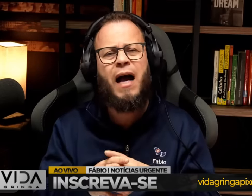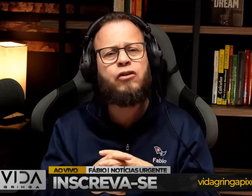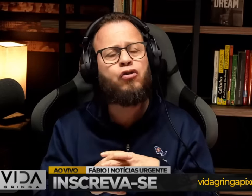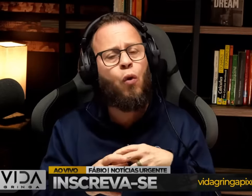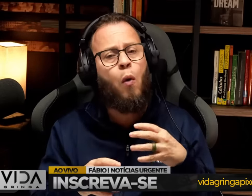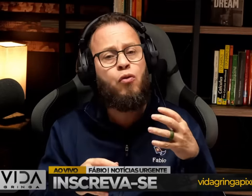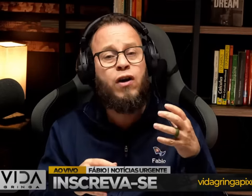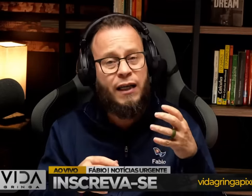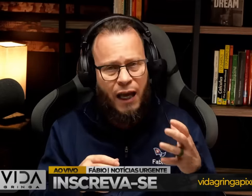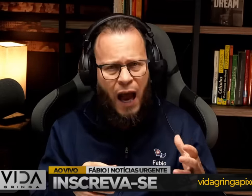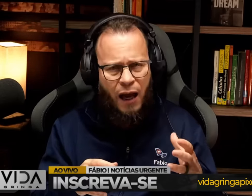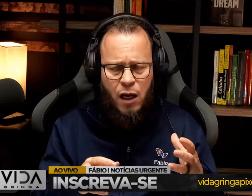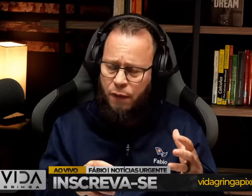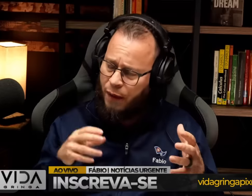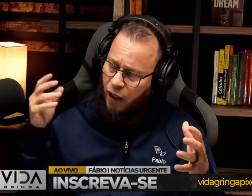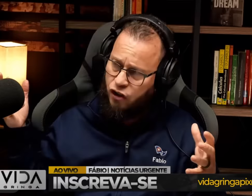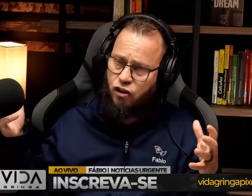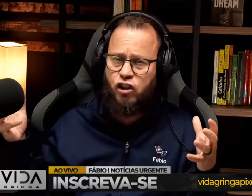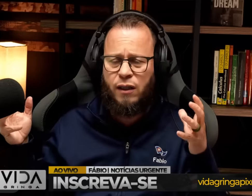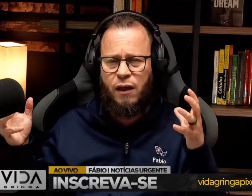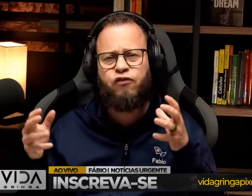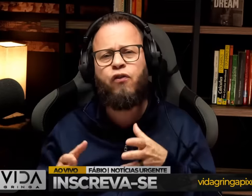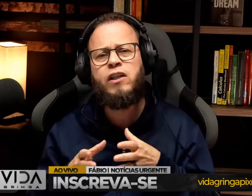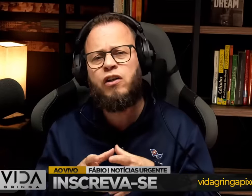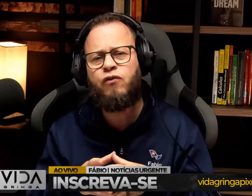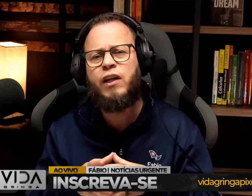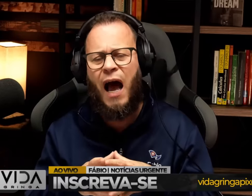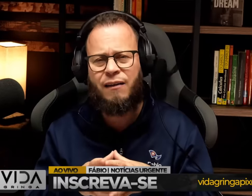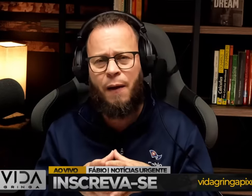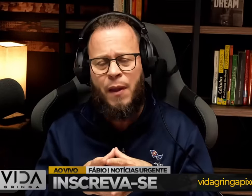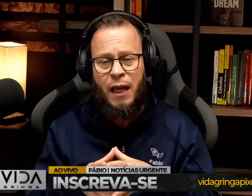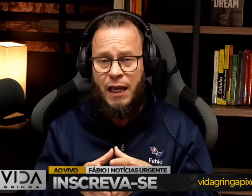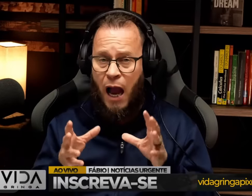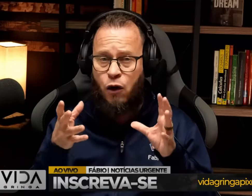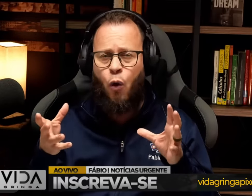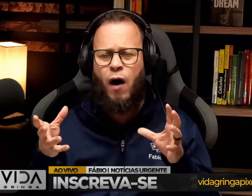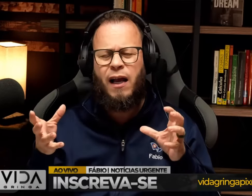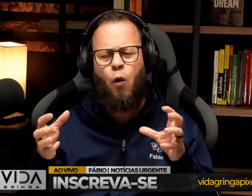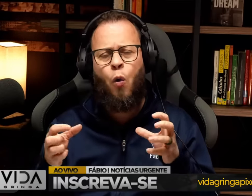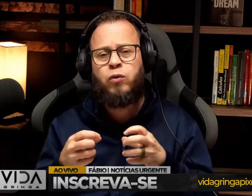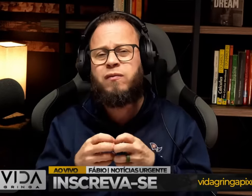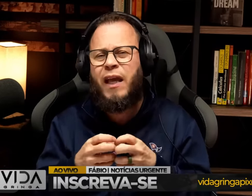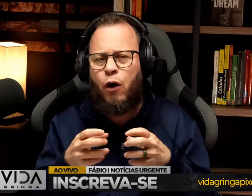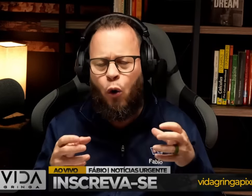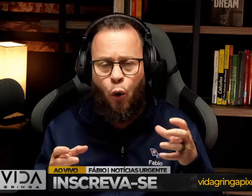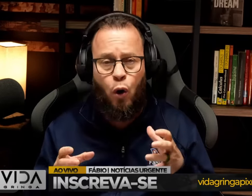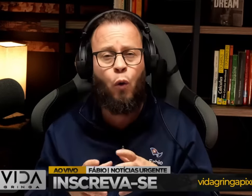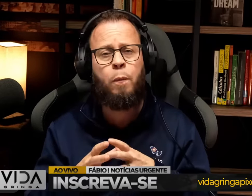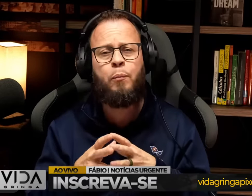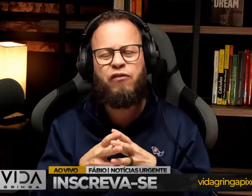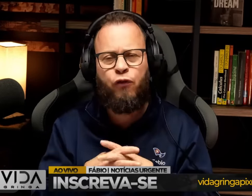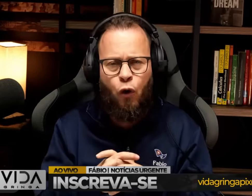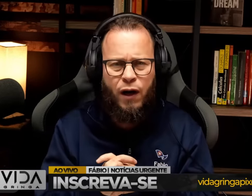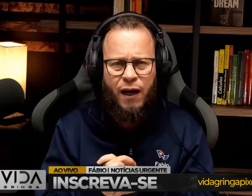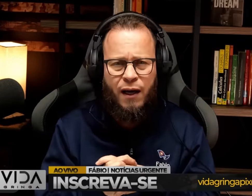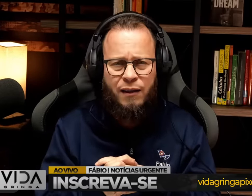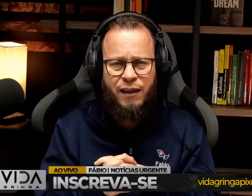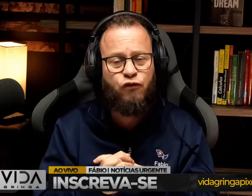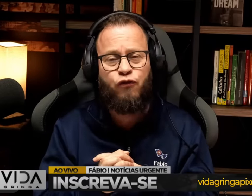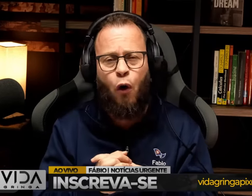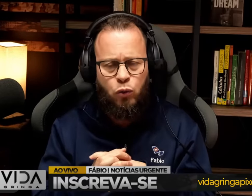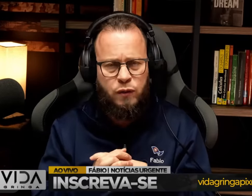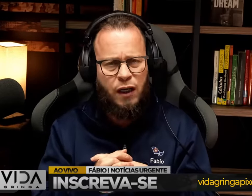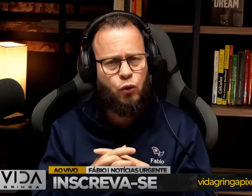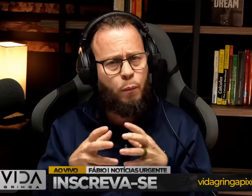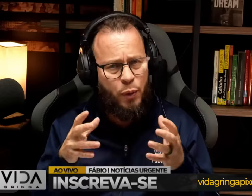tem mais como ganhar. Na Argentina foi de virada e agora o terror, o pavor